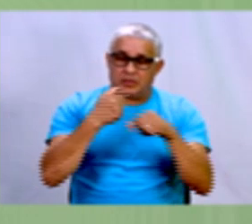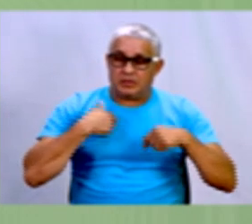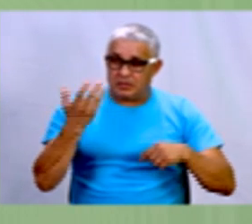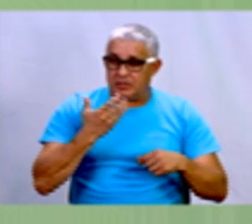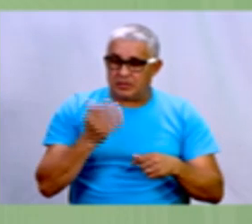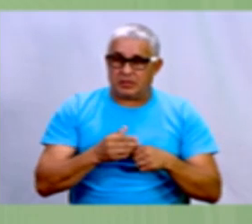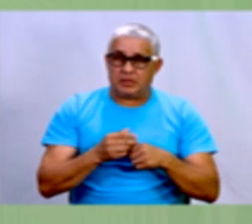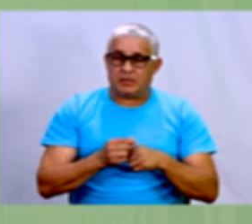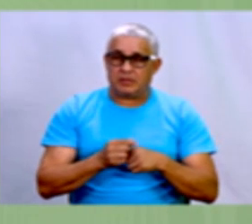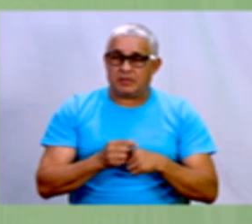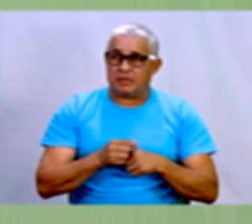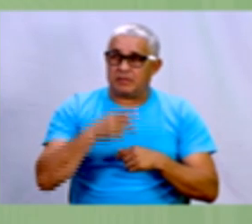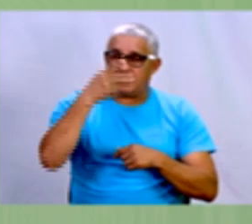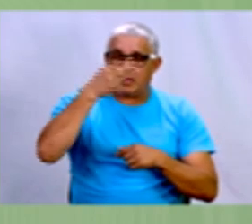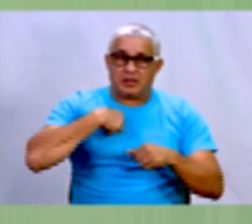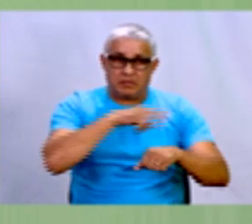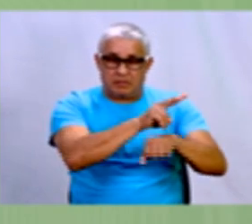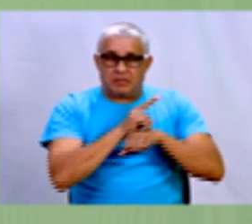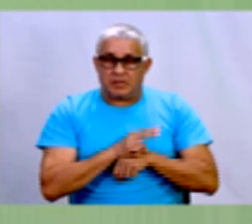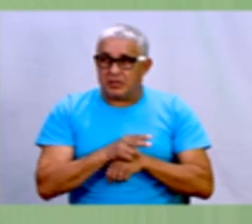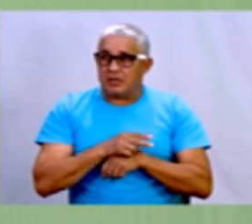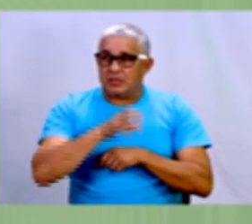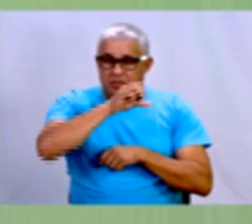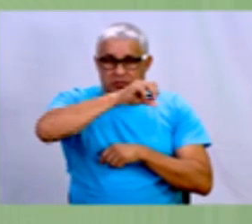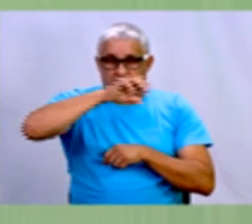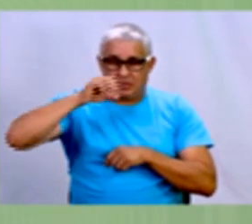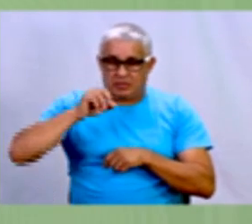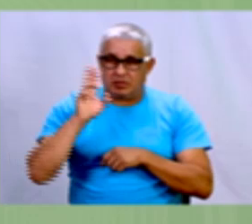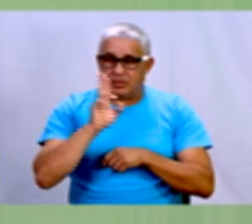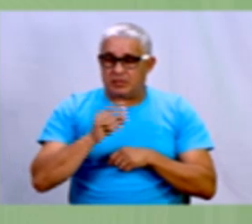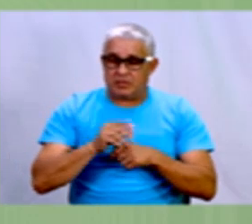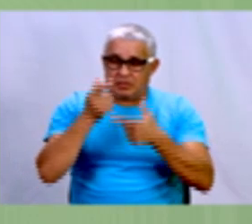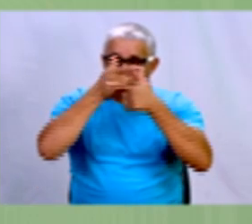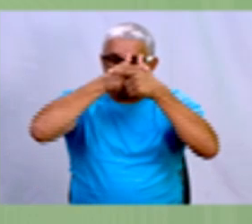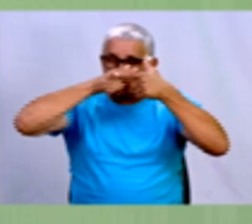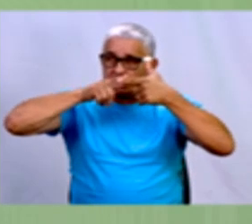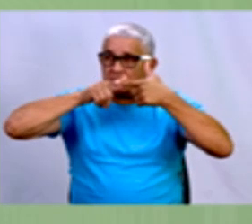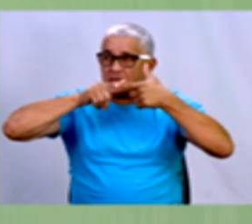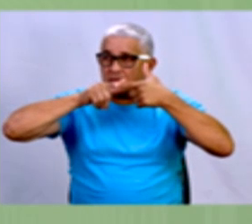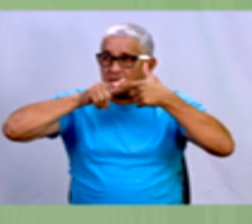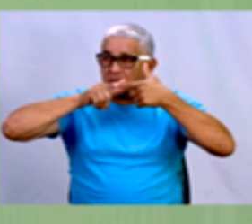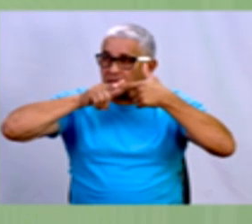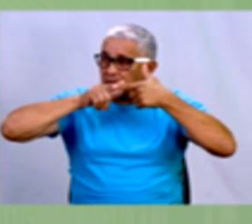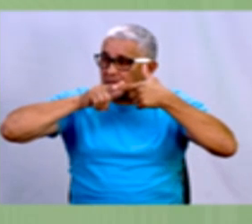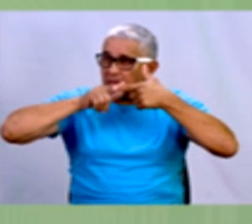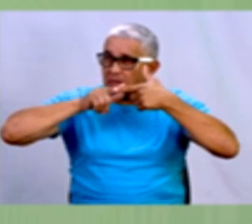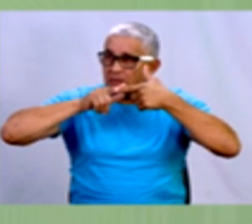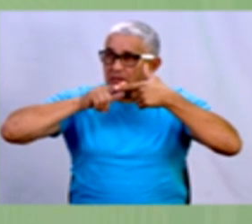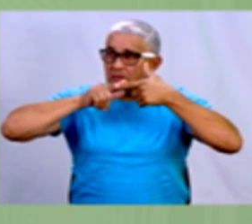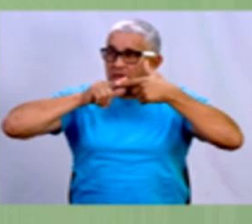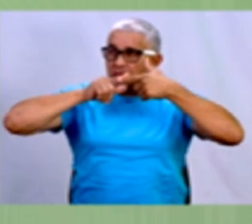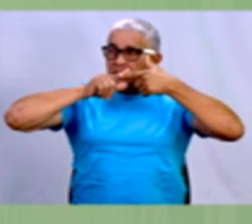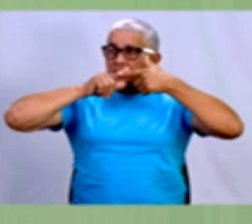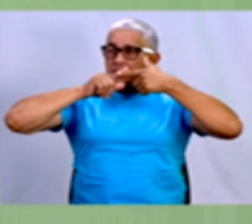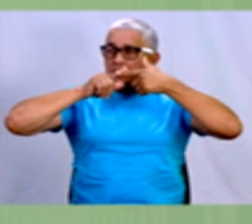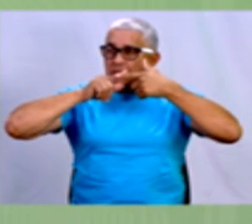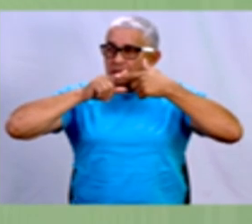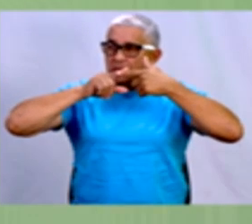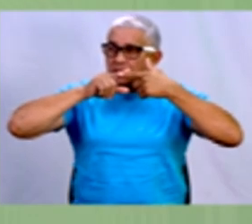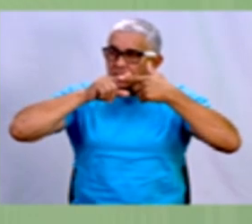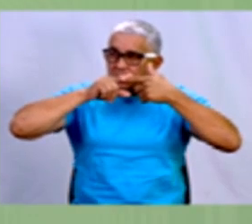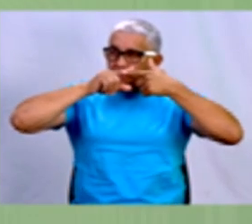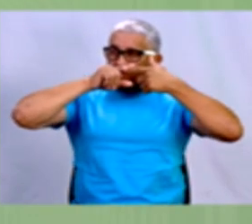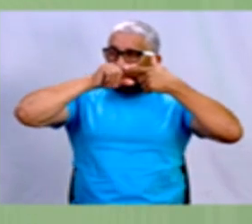P, qual que é o valor que eu emprestei? R$900. Sobre R igual a P, né, que é os